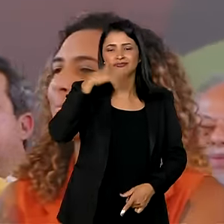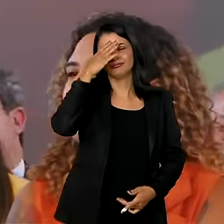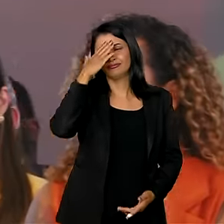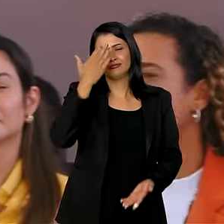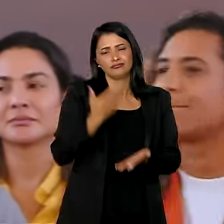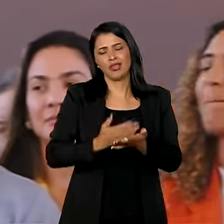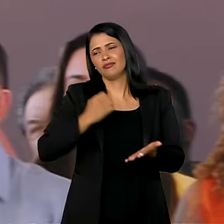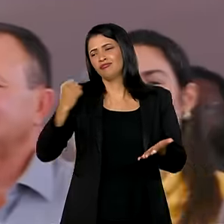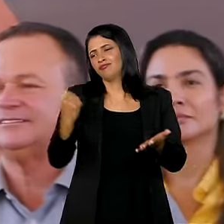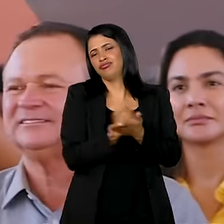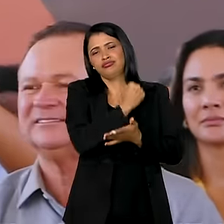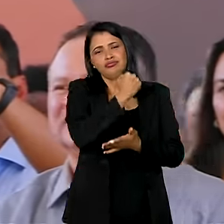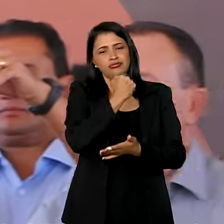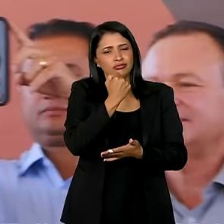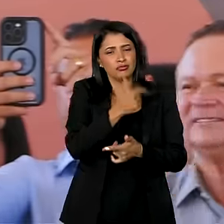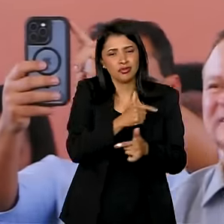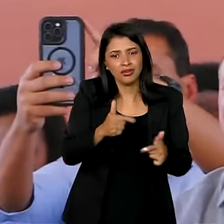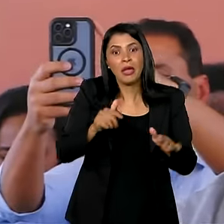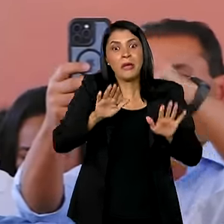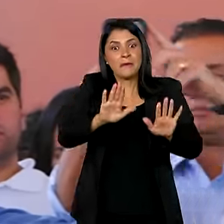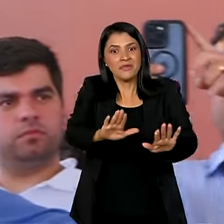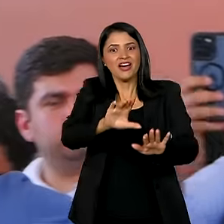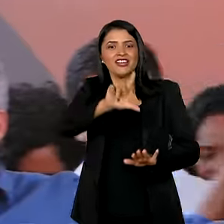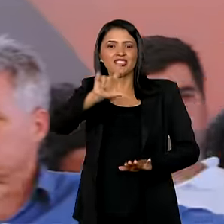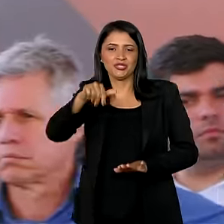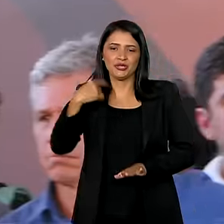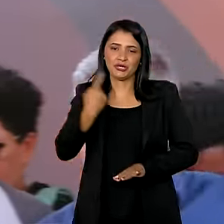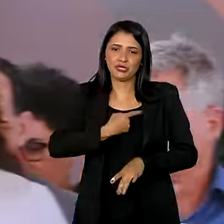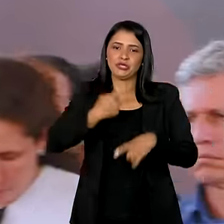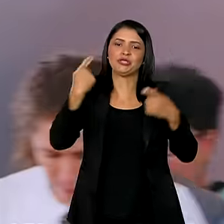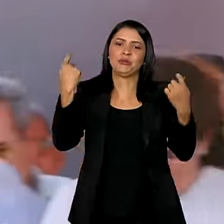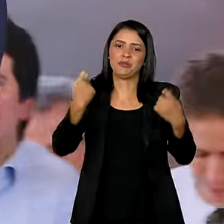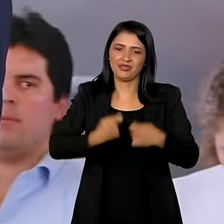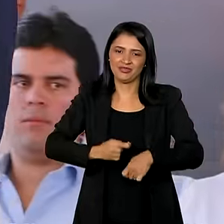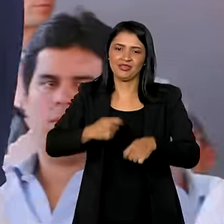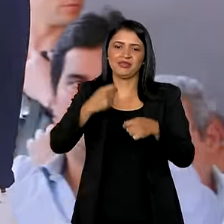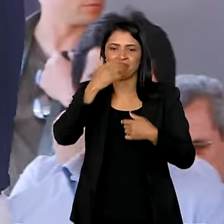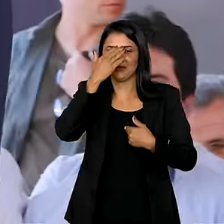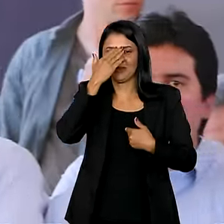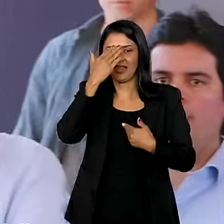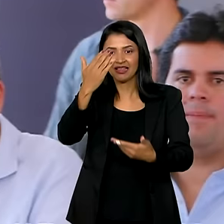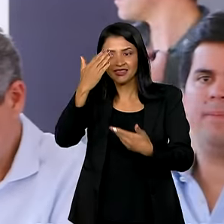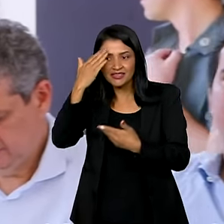desacredita, mas tem dia que a gente tem que fazer agradecimento.